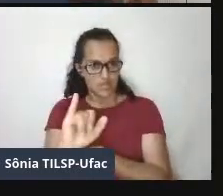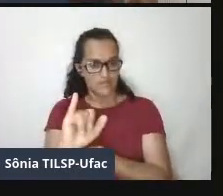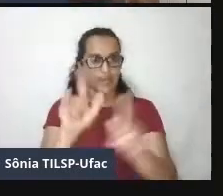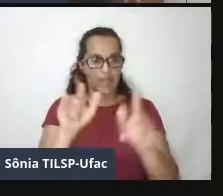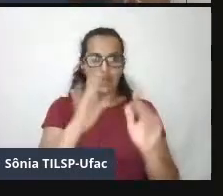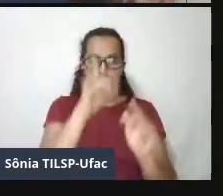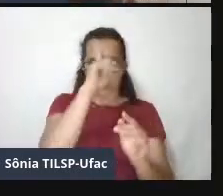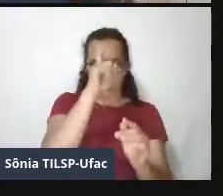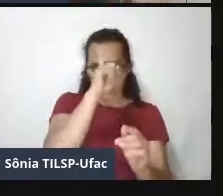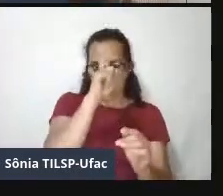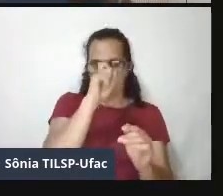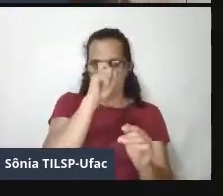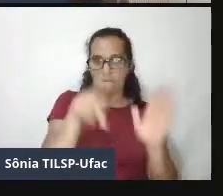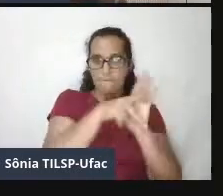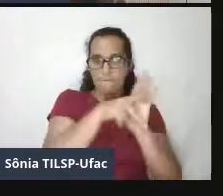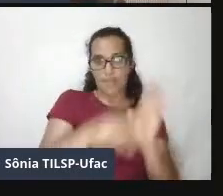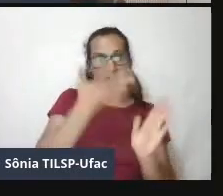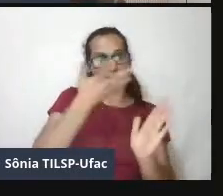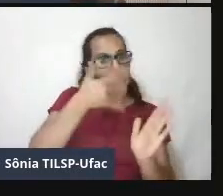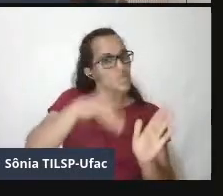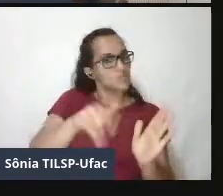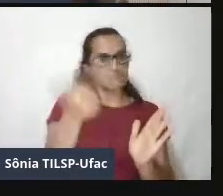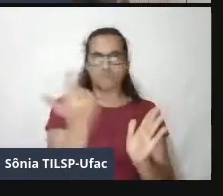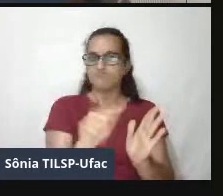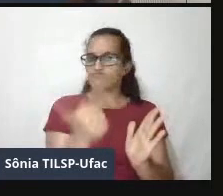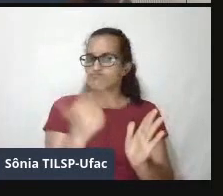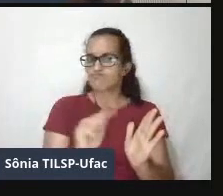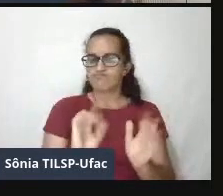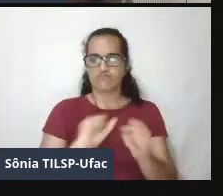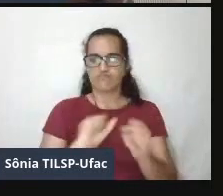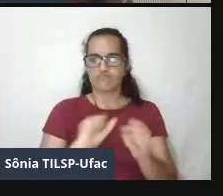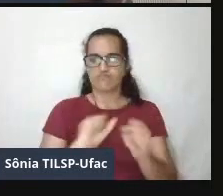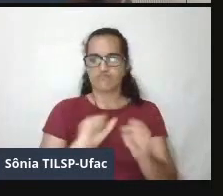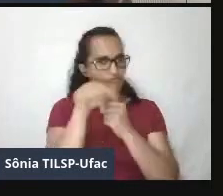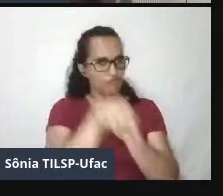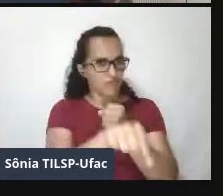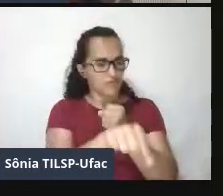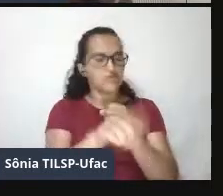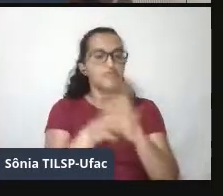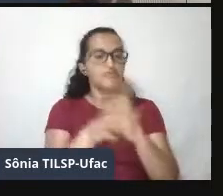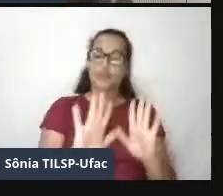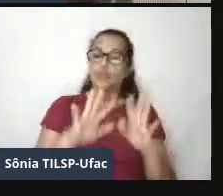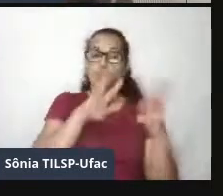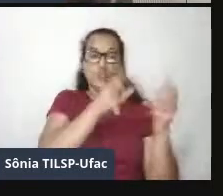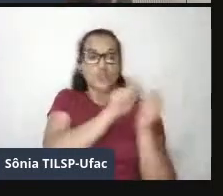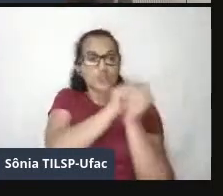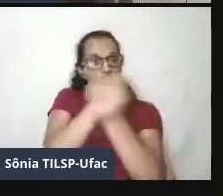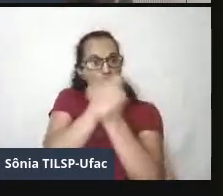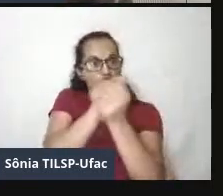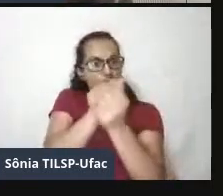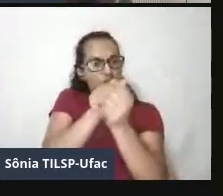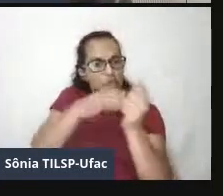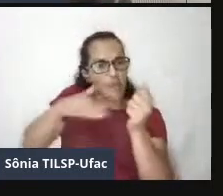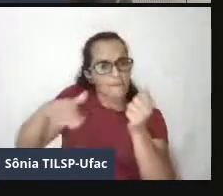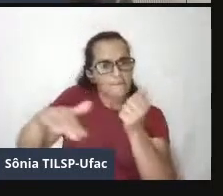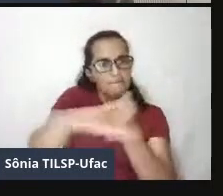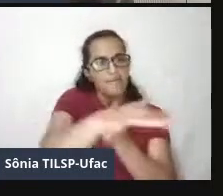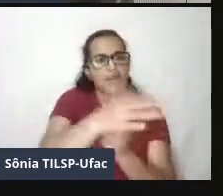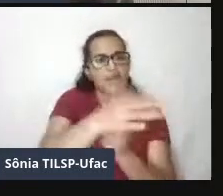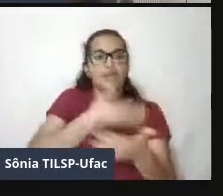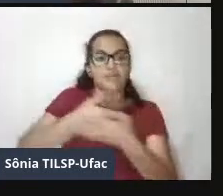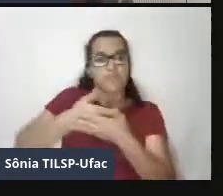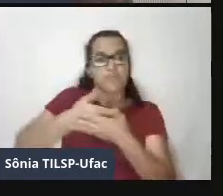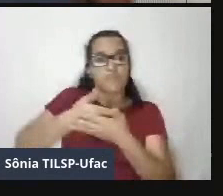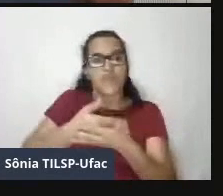espaço intensivo para receber pacientes com Covid. Então, qualquer adulto, bebê ou de primeira ou segunda infância, criança de